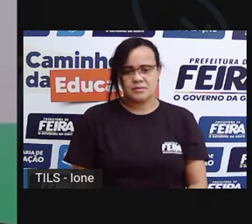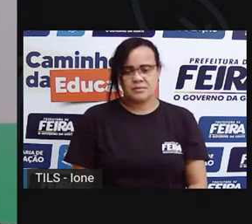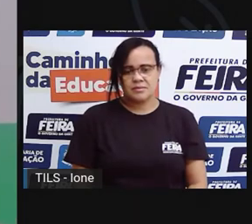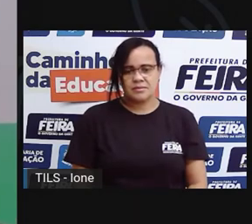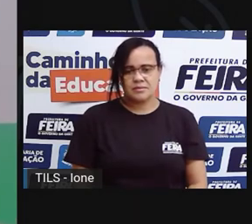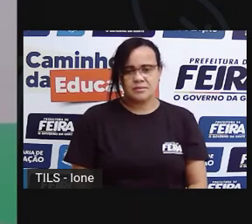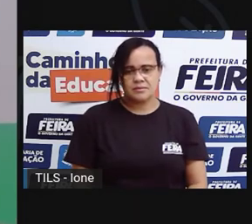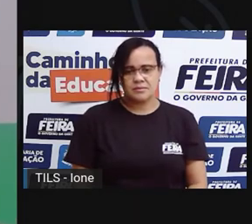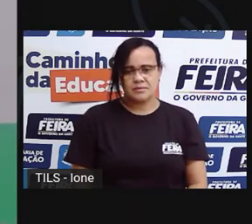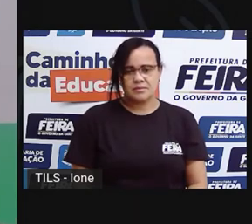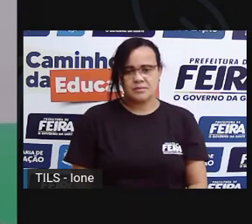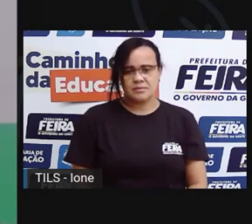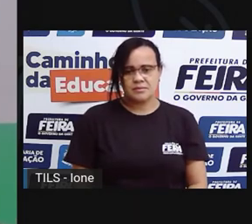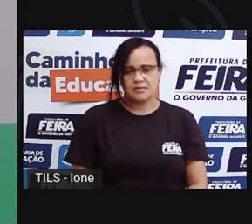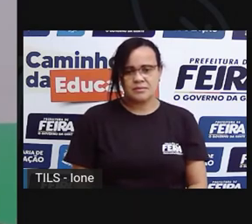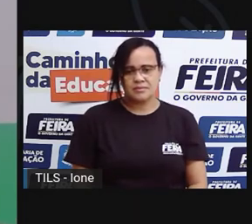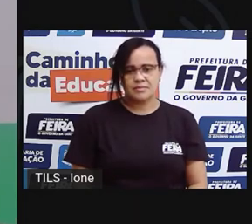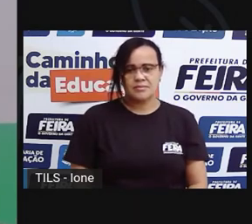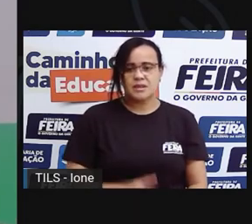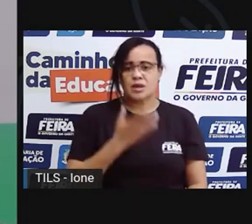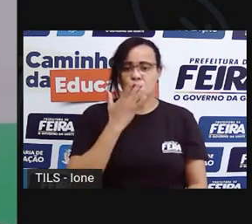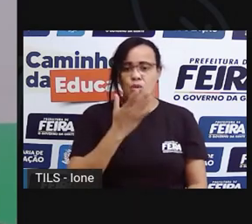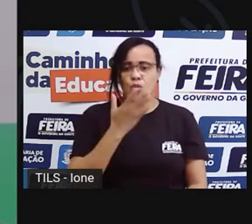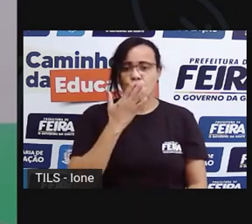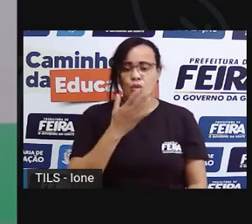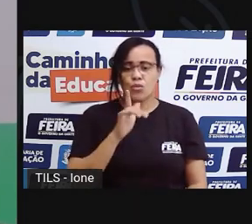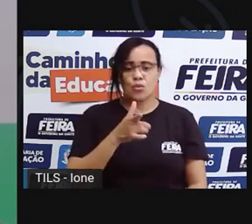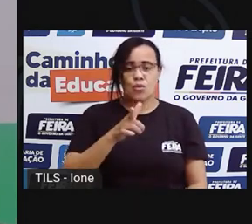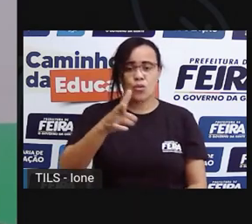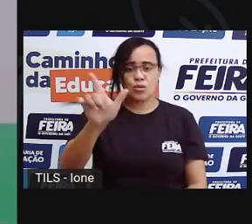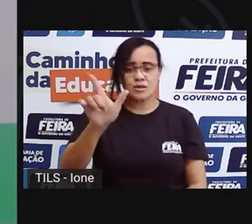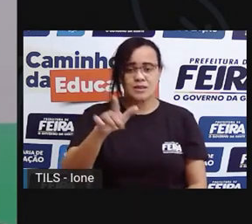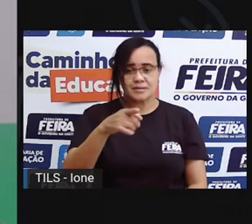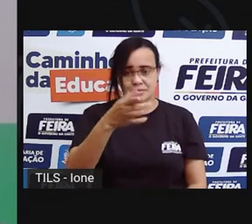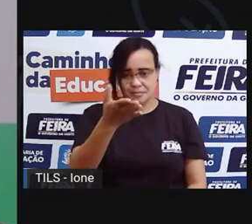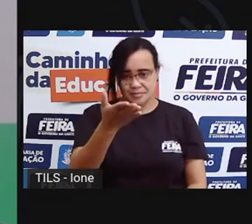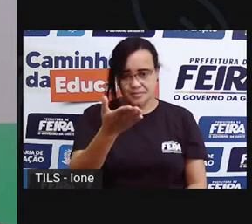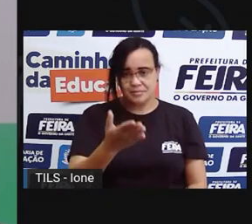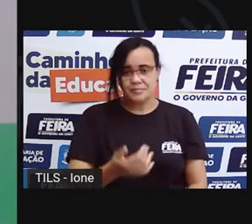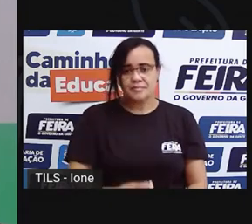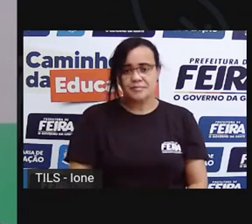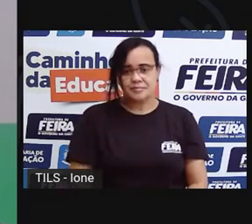Vou passar outra cor de fita.